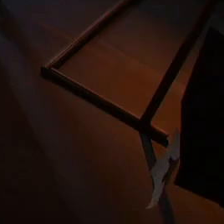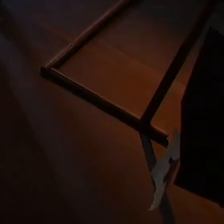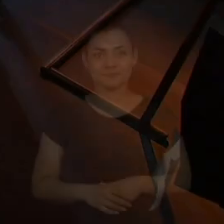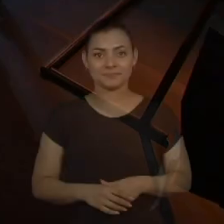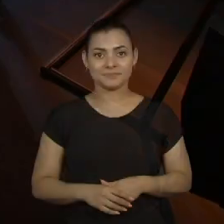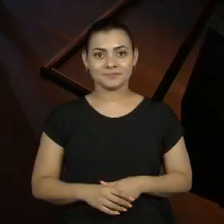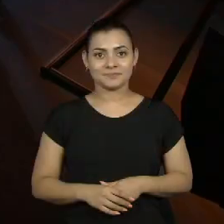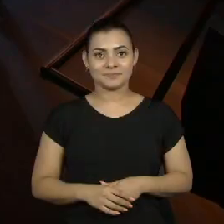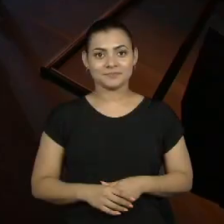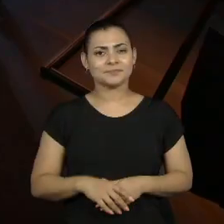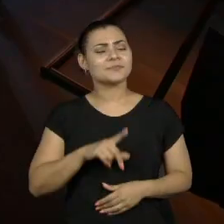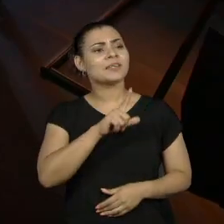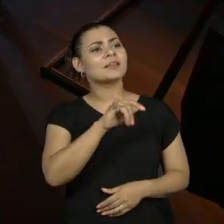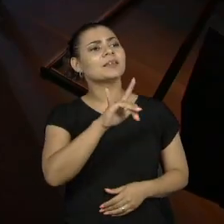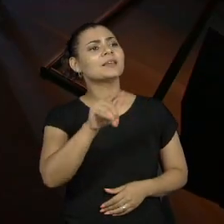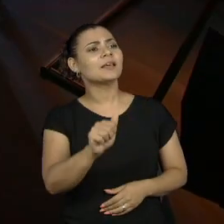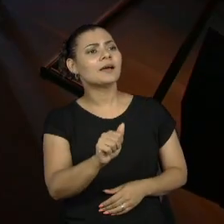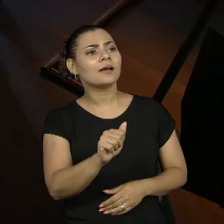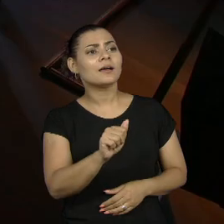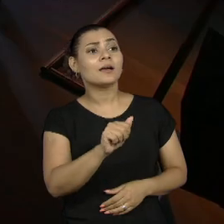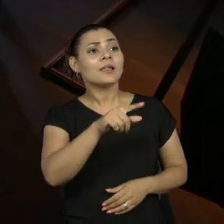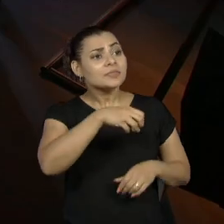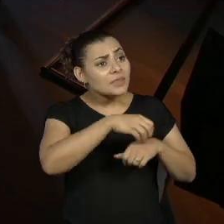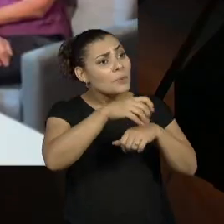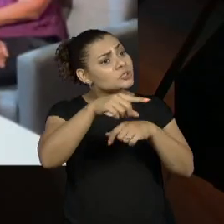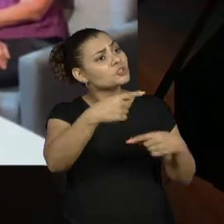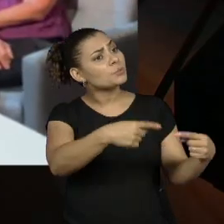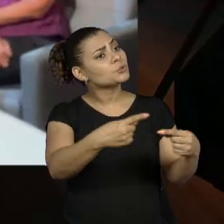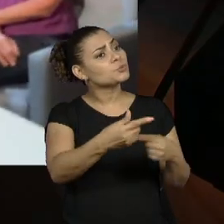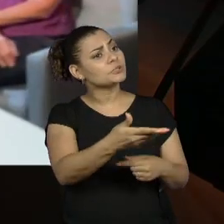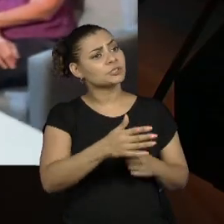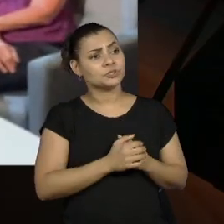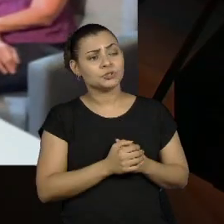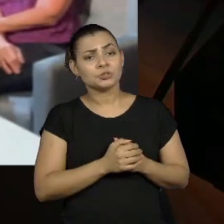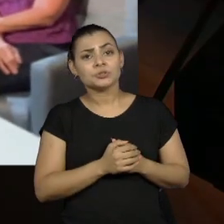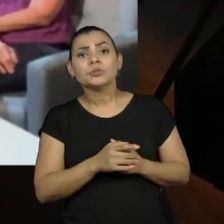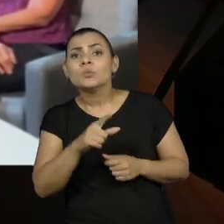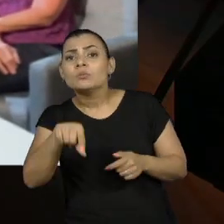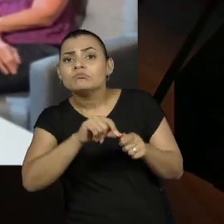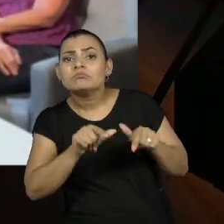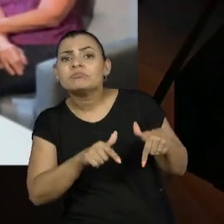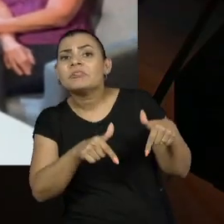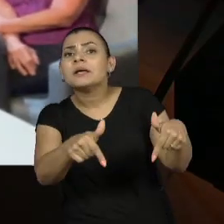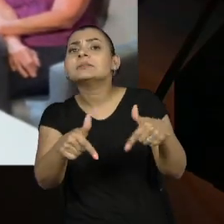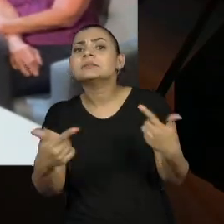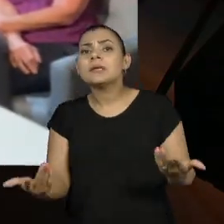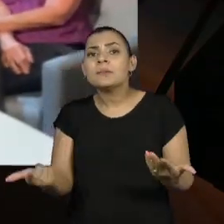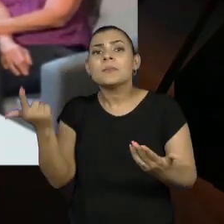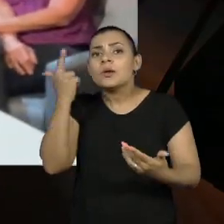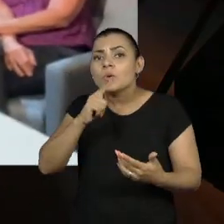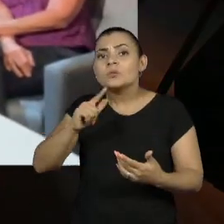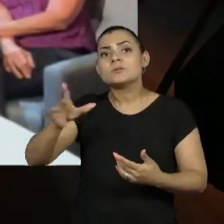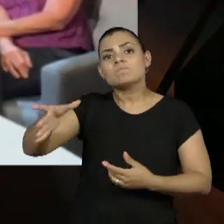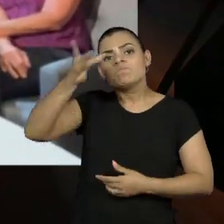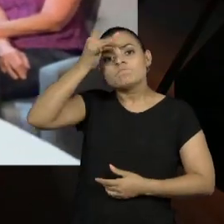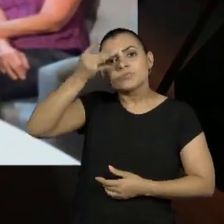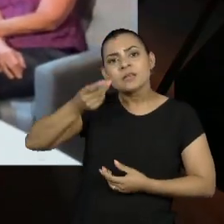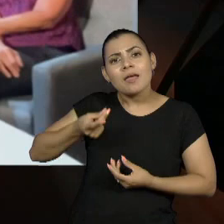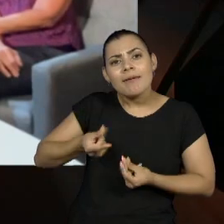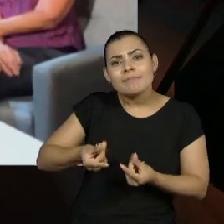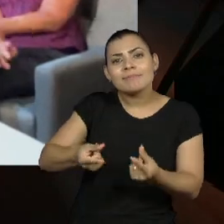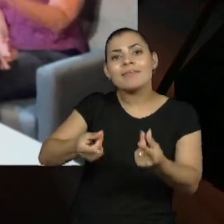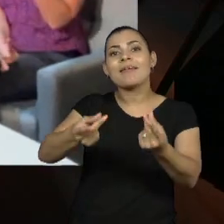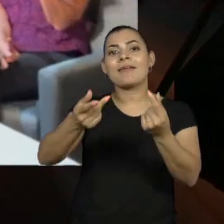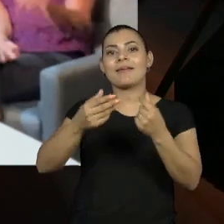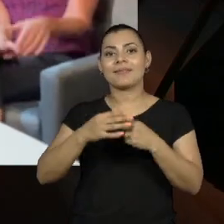o Lilian dá uma dica para os políticos o que que eles devem fazer para entrar na história